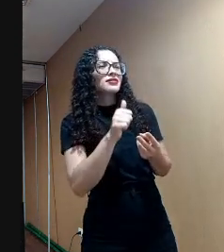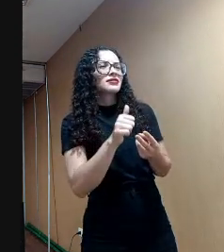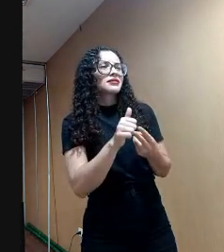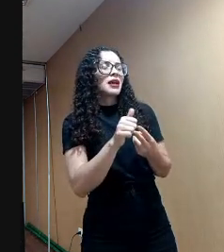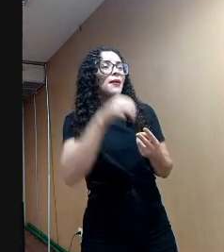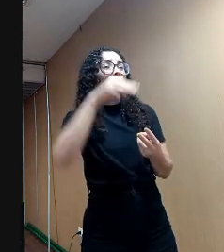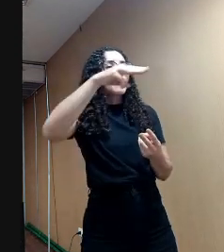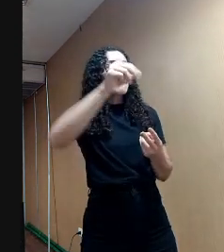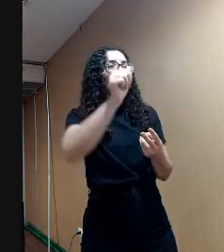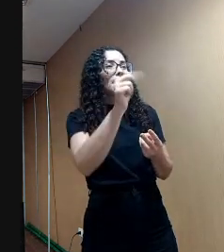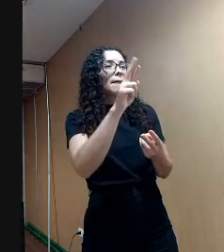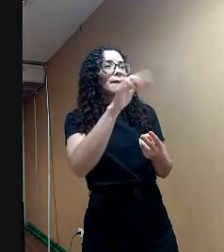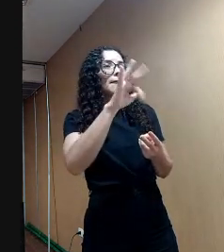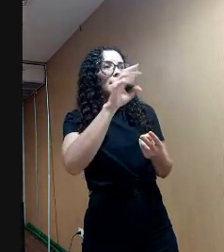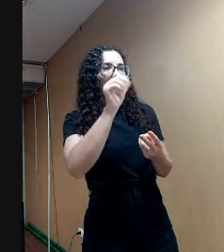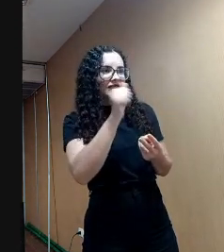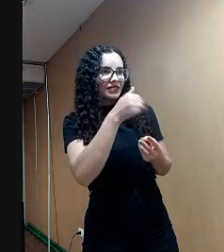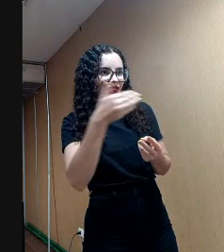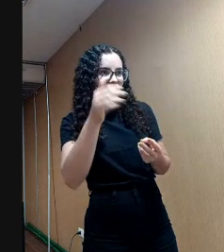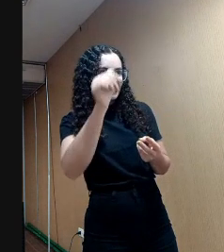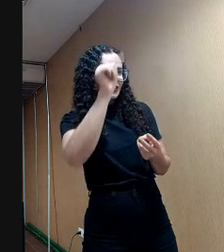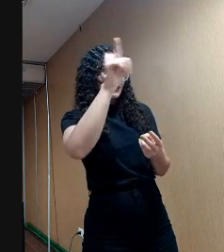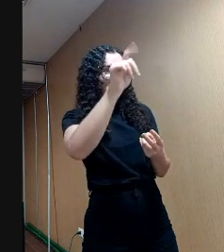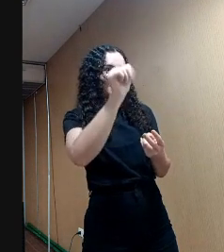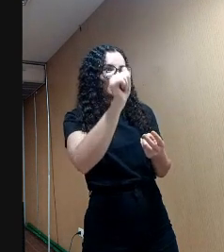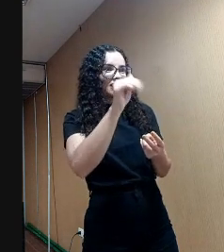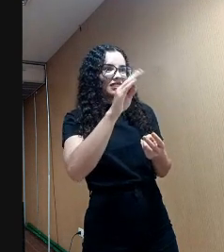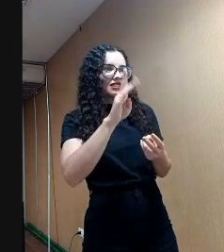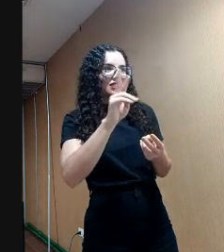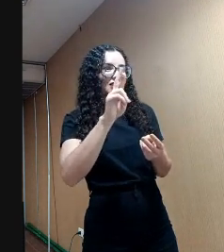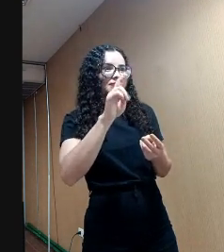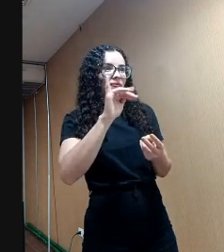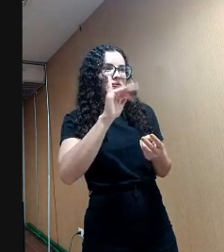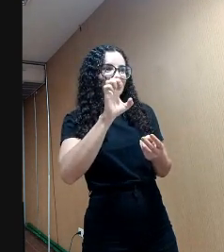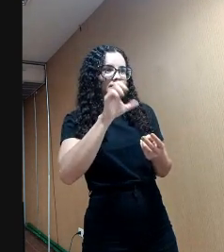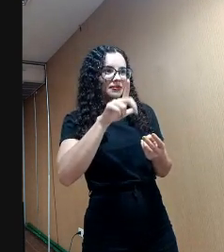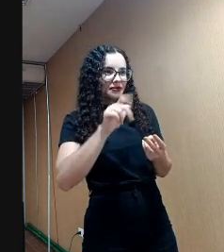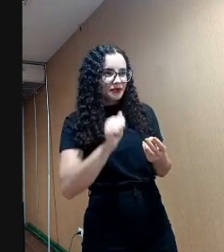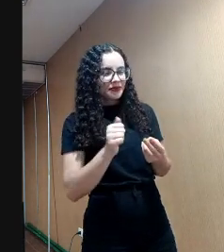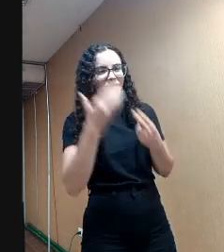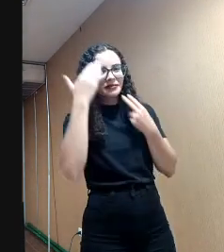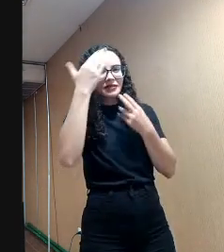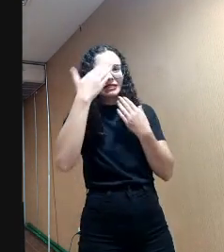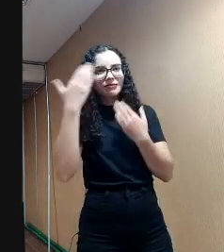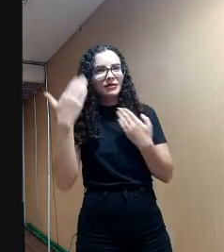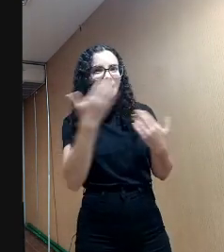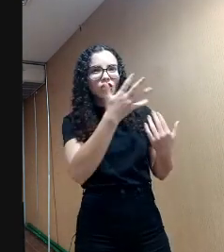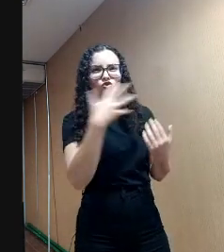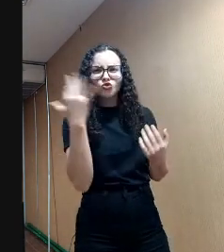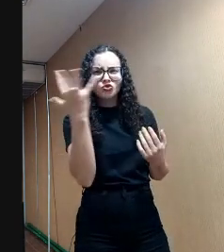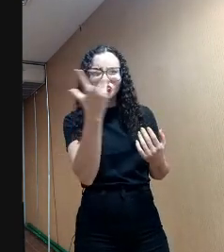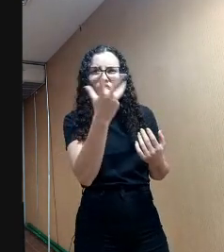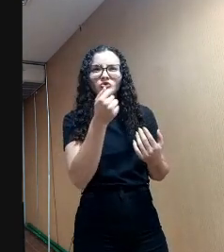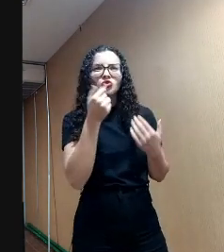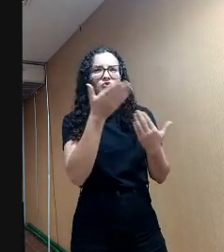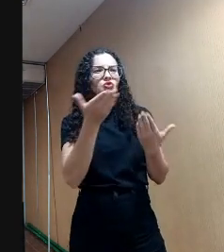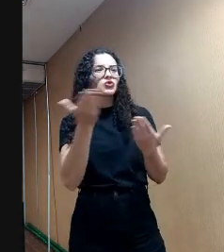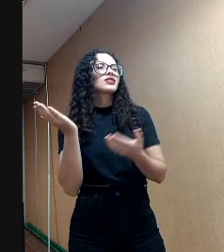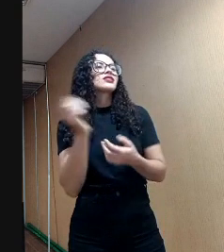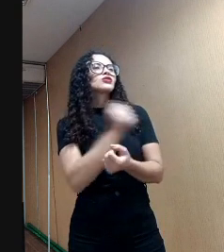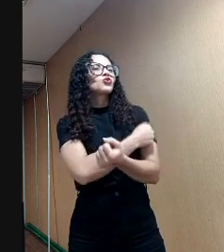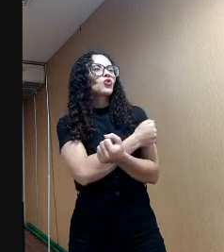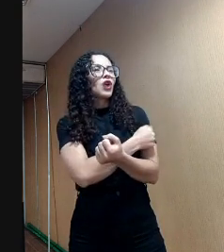Lidiana de Souza. Então, de fato, vocês desenvolvem um trabalho brilhante, um